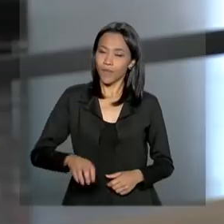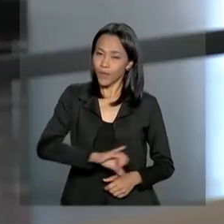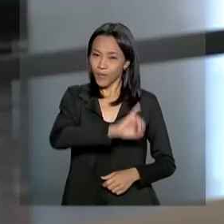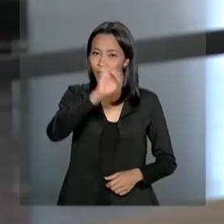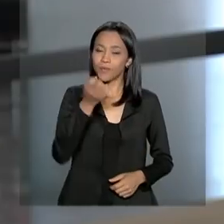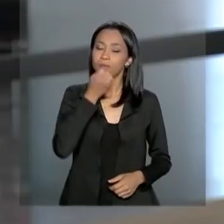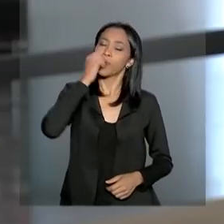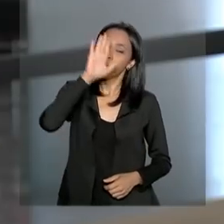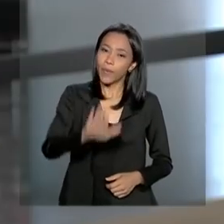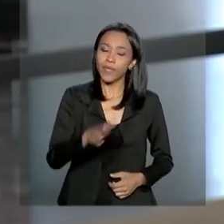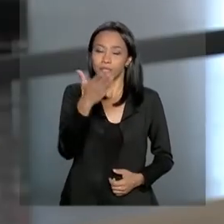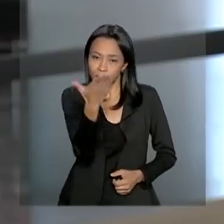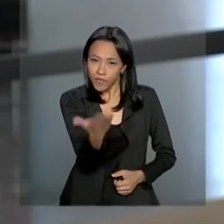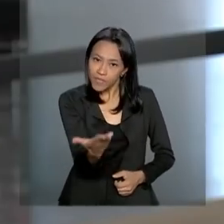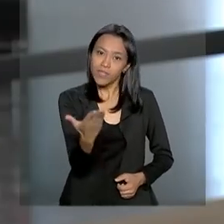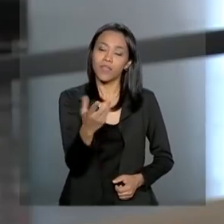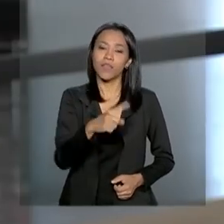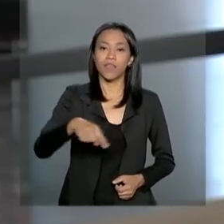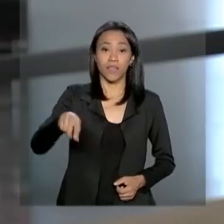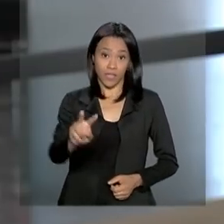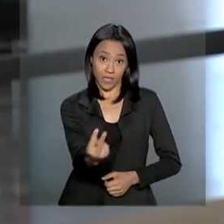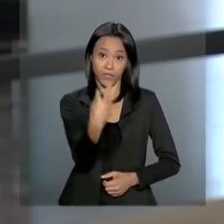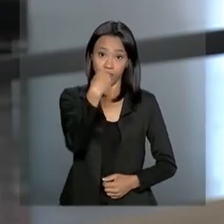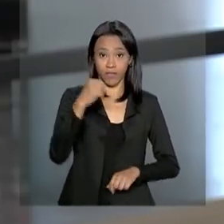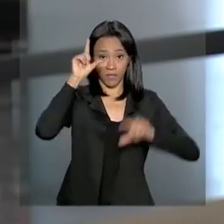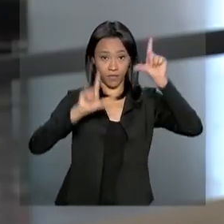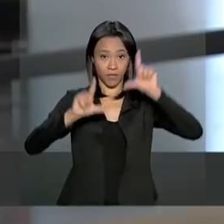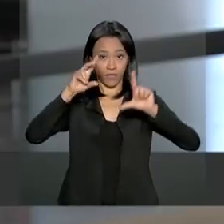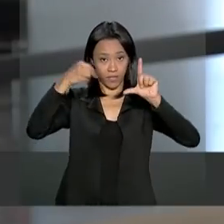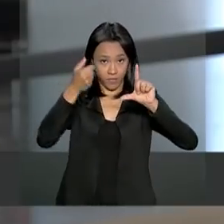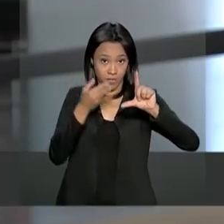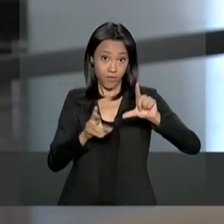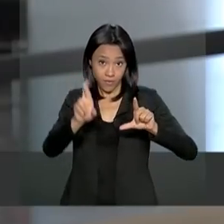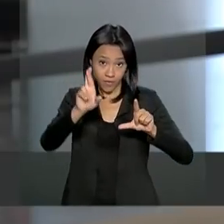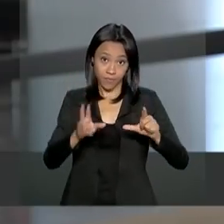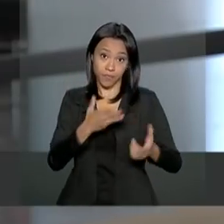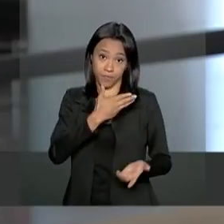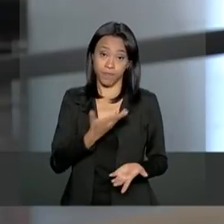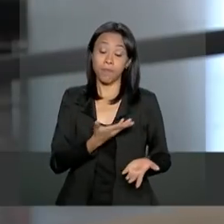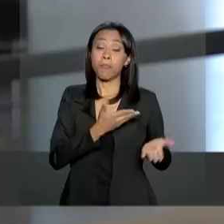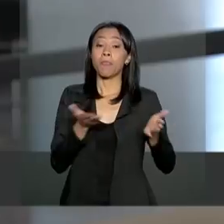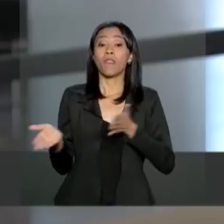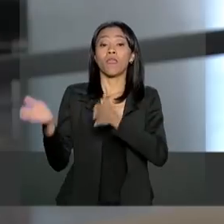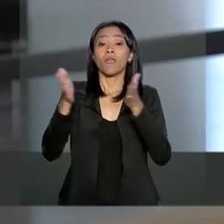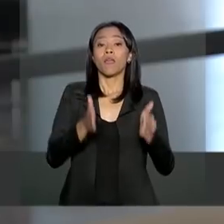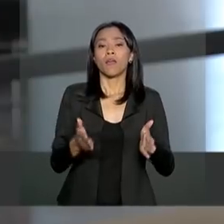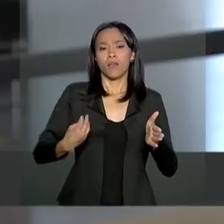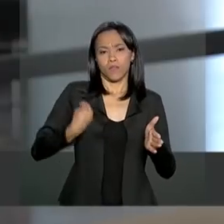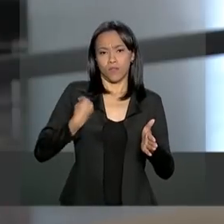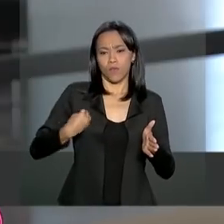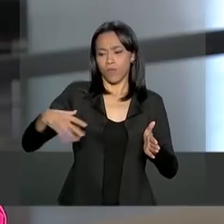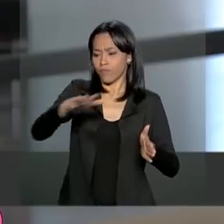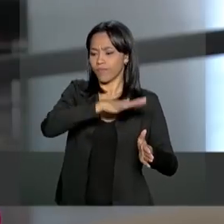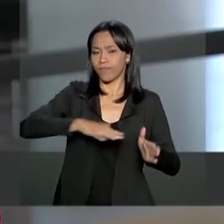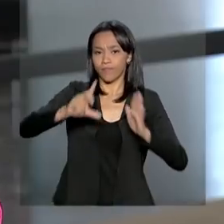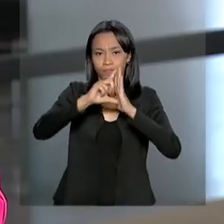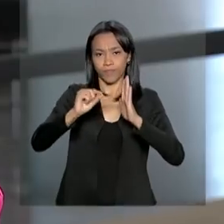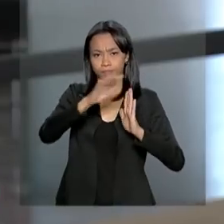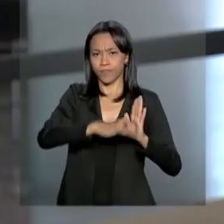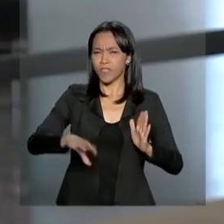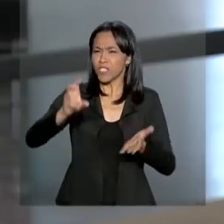Olá, boa tarde para você que acompanha a NBR, a TV do Governo Federal. Eu estou no Palácio do Planalto, onde durante toda a